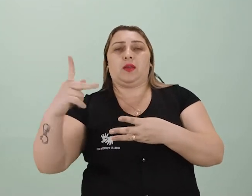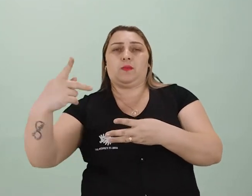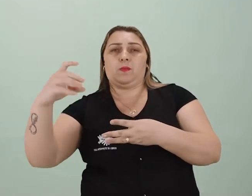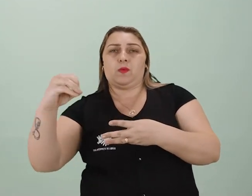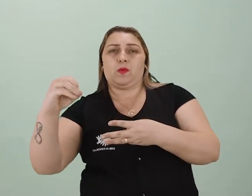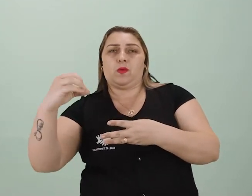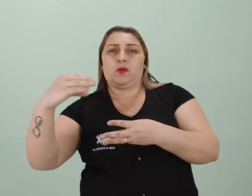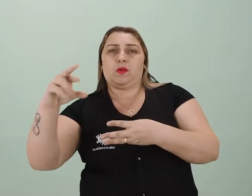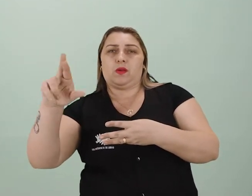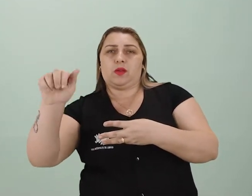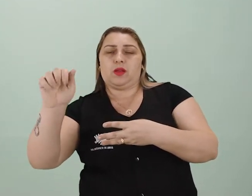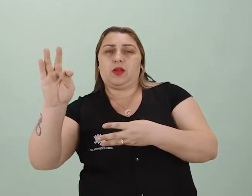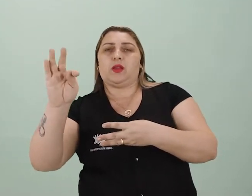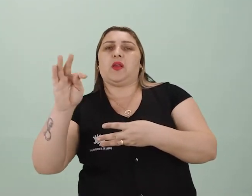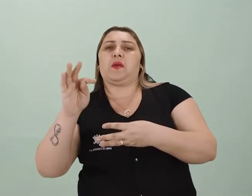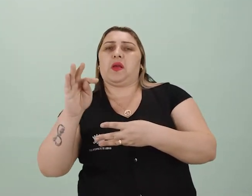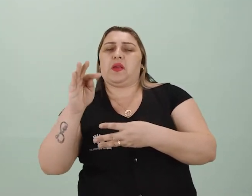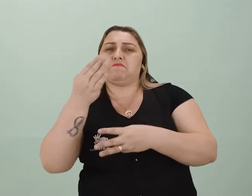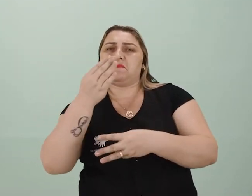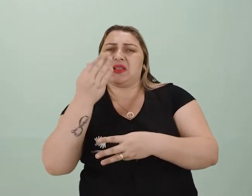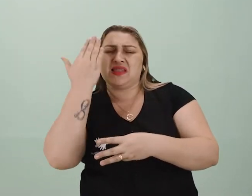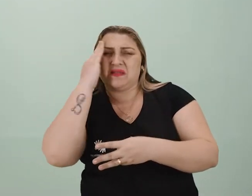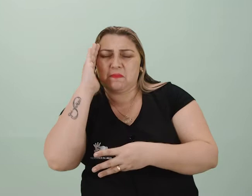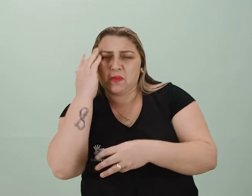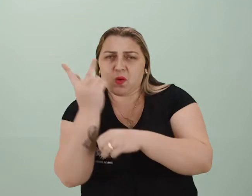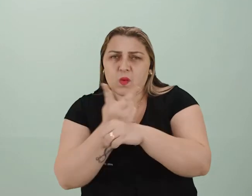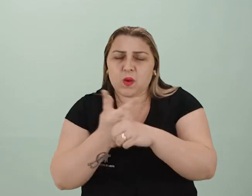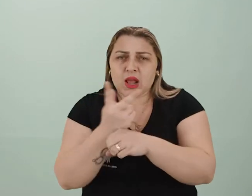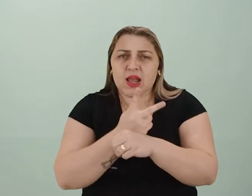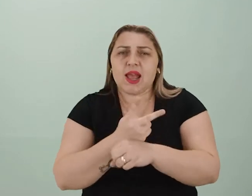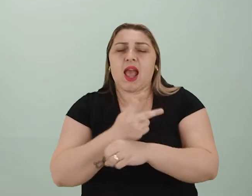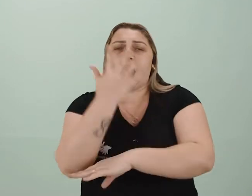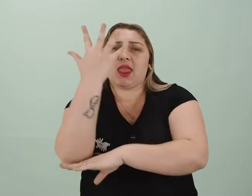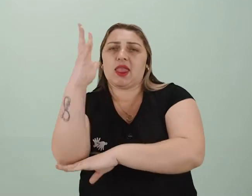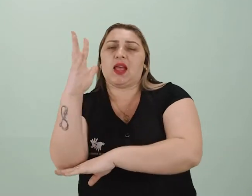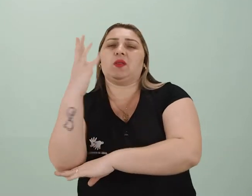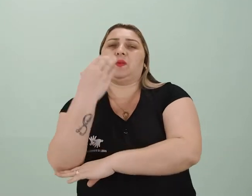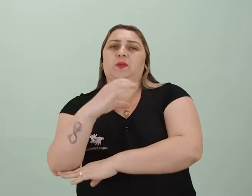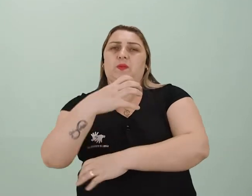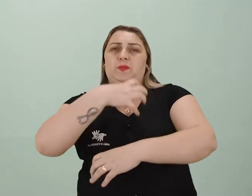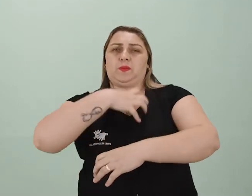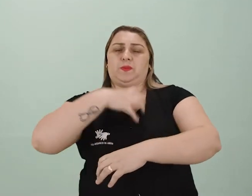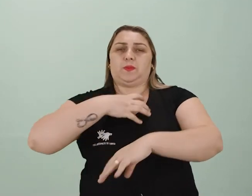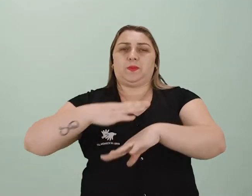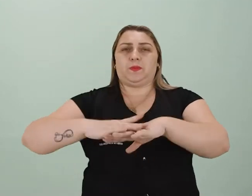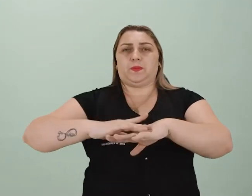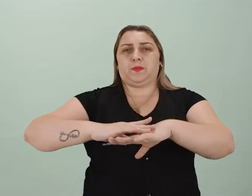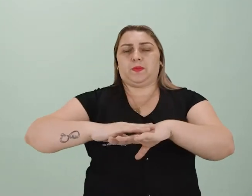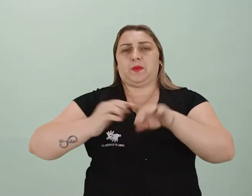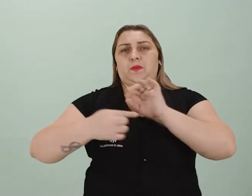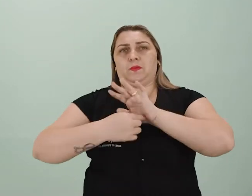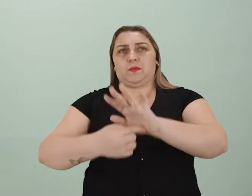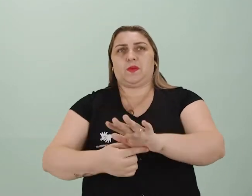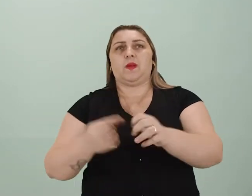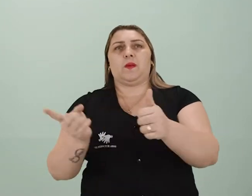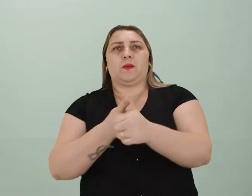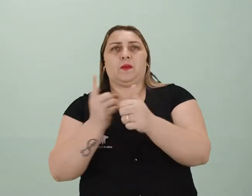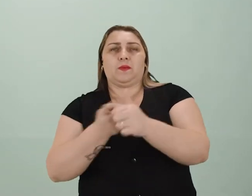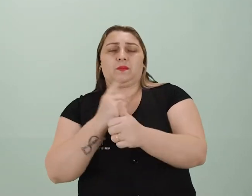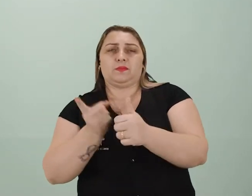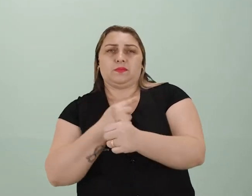busca compreender a natureza das doenças a partir dos sintomas que as pessoas demonstram. Então, ele foi um dos